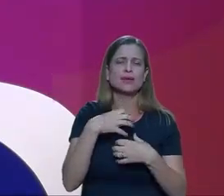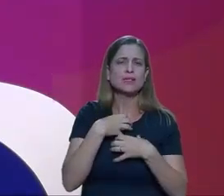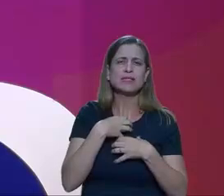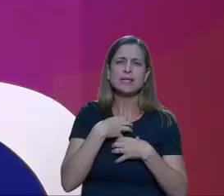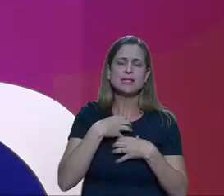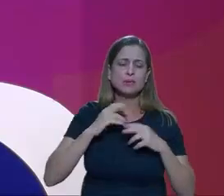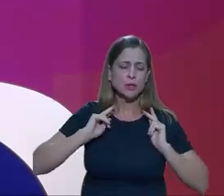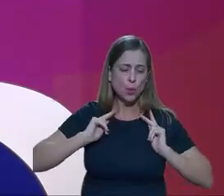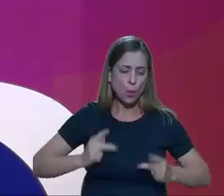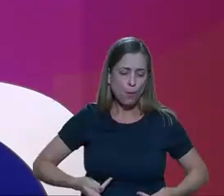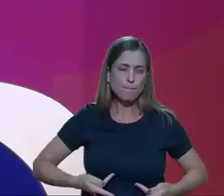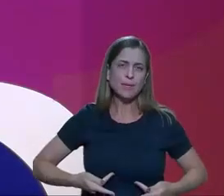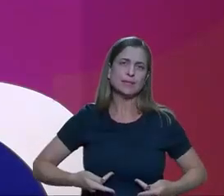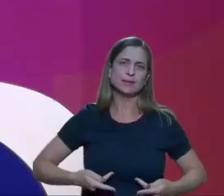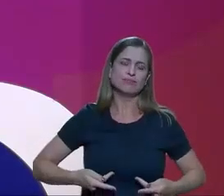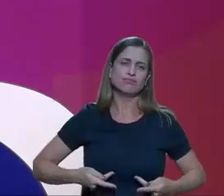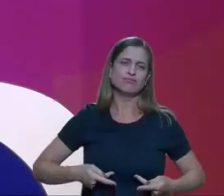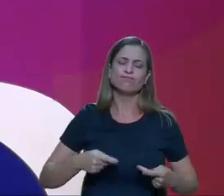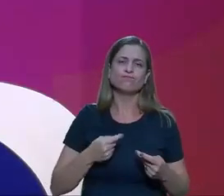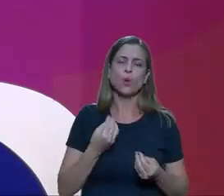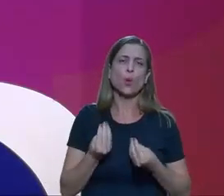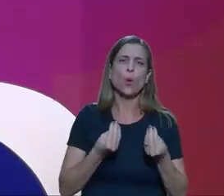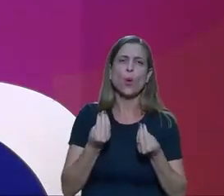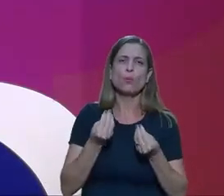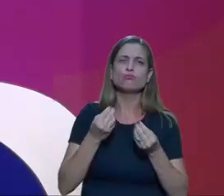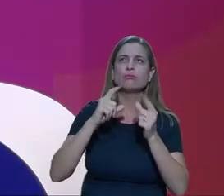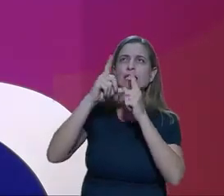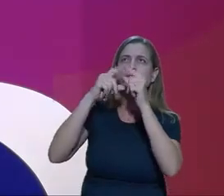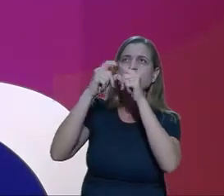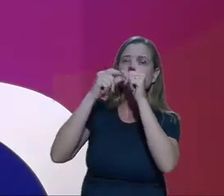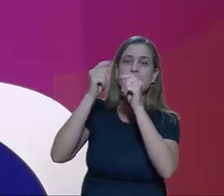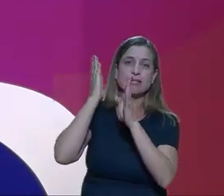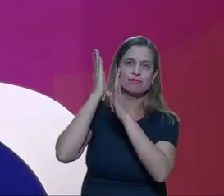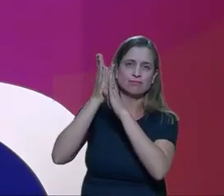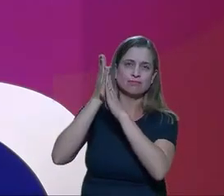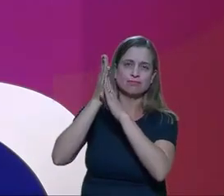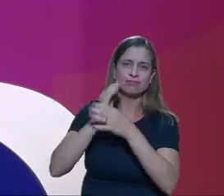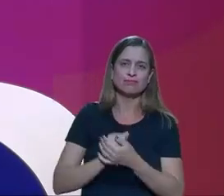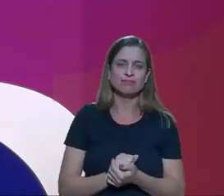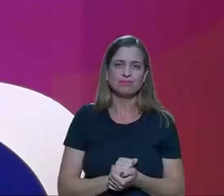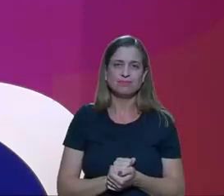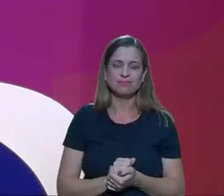do gênero humano do que a descoberta de uma estrela. Brilhar Savarin.